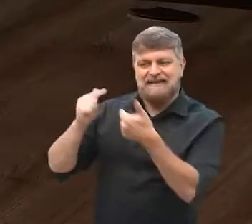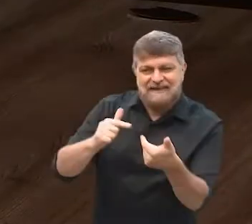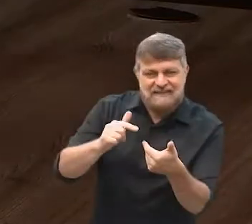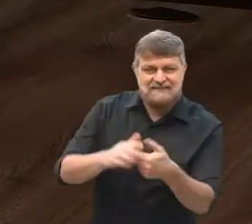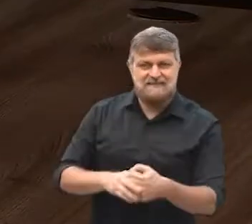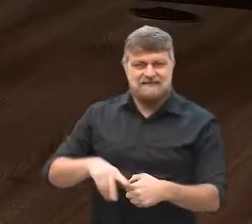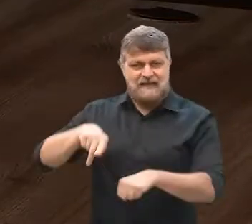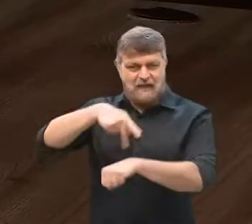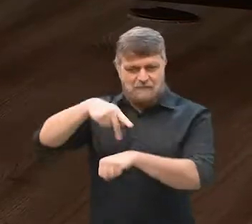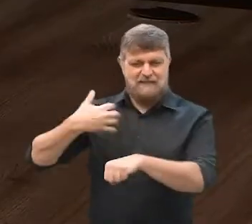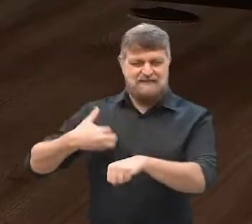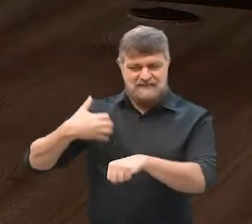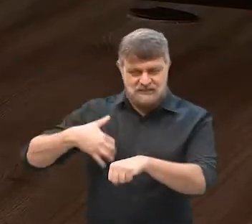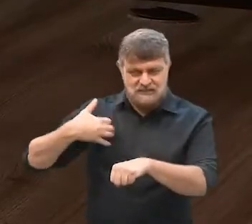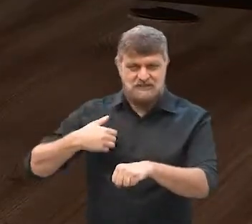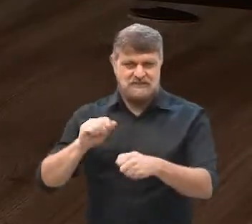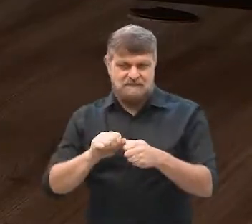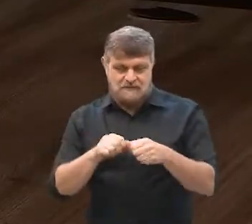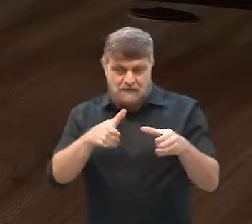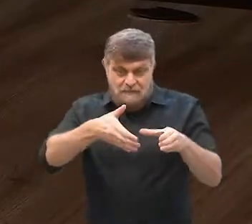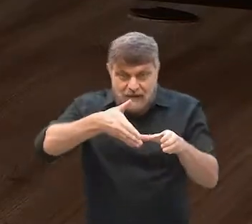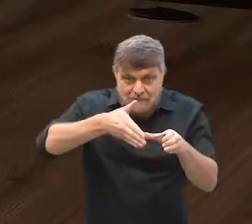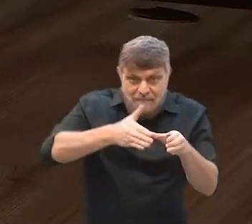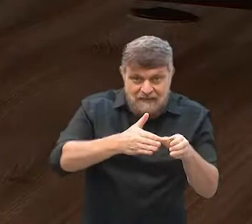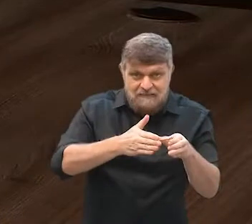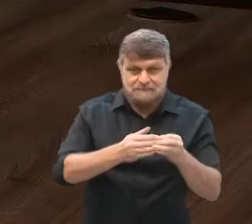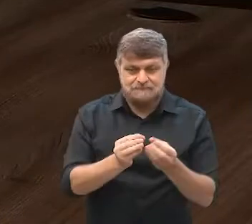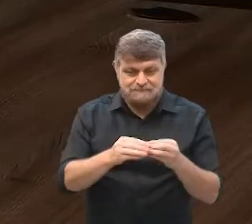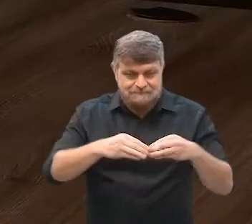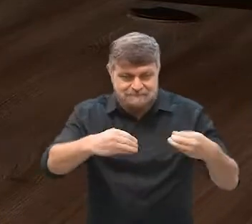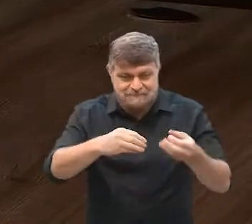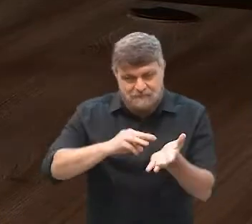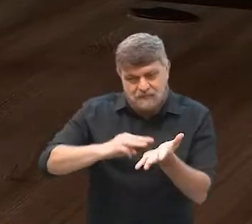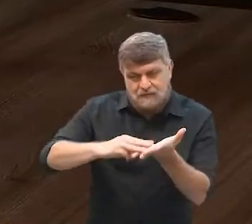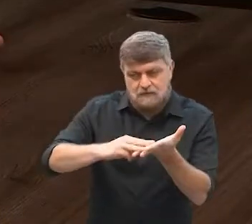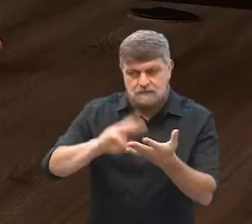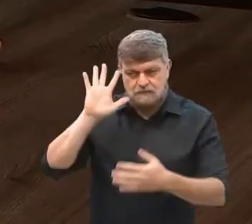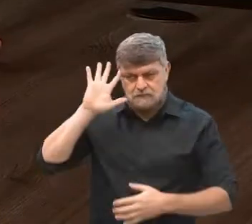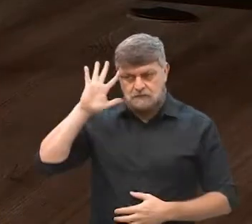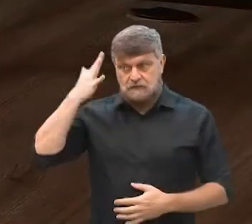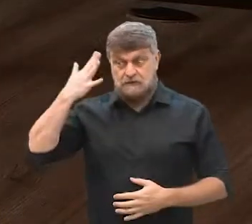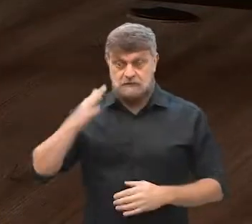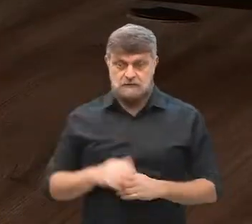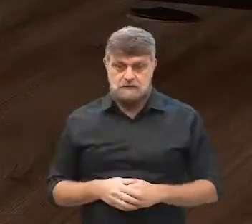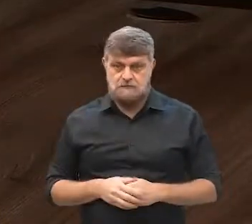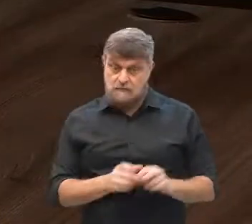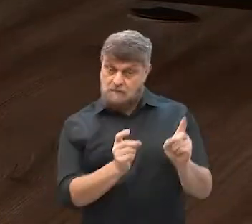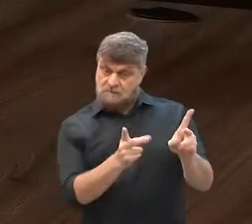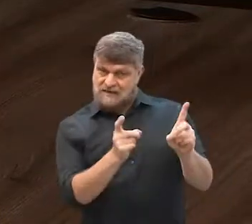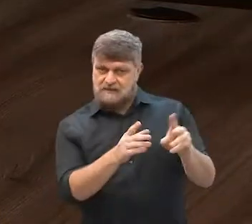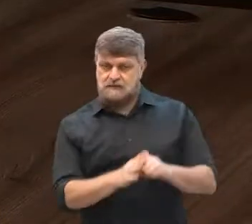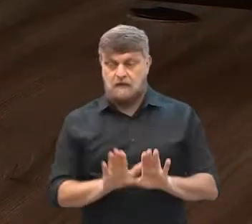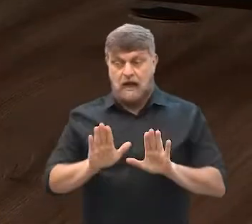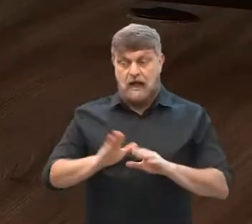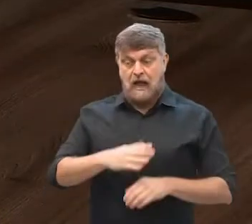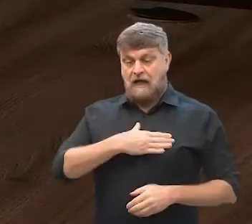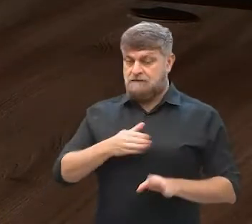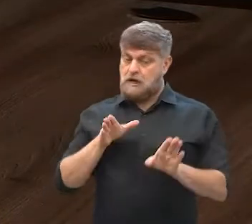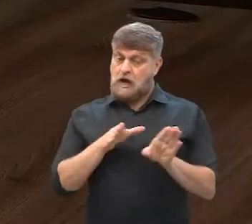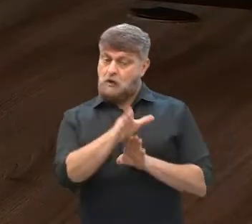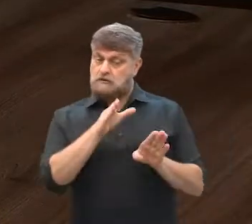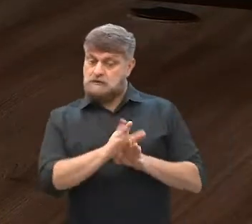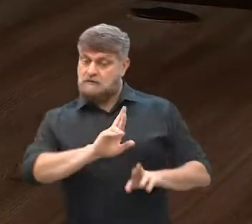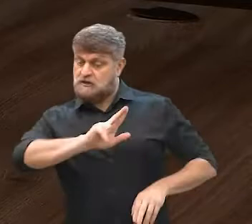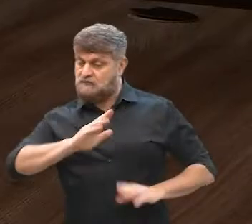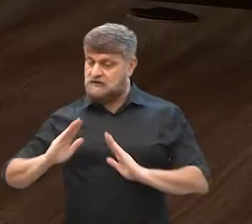eventos familiares, etc. Quando eles decidiram que aquilo ia virar um negócio, a filha chegou e falou: olha, mas não é a mesma coisa que produzir em